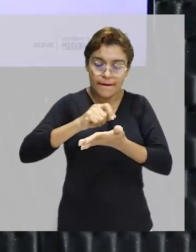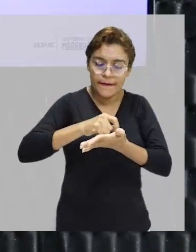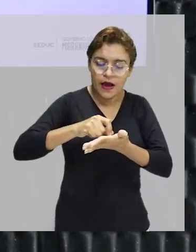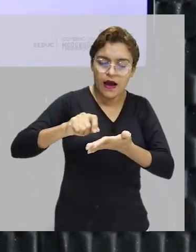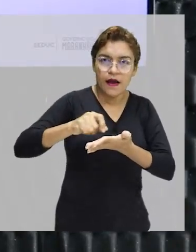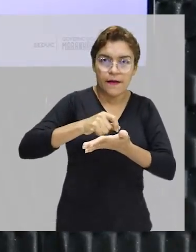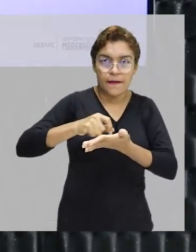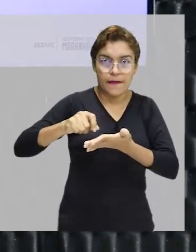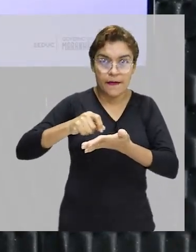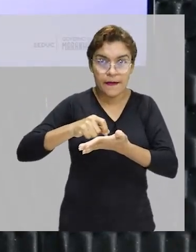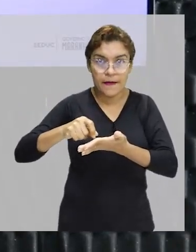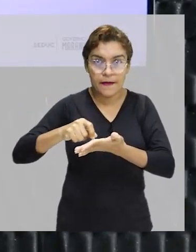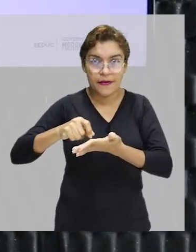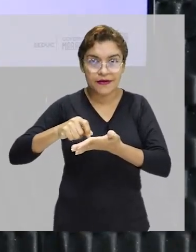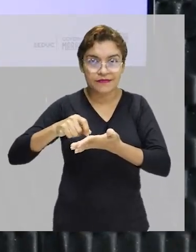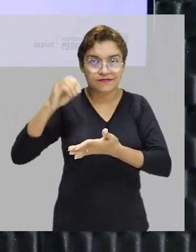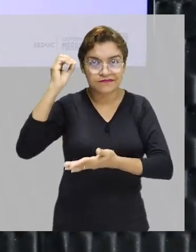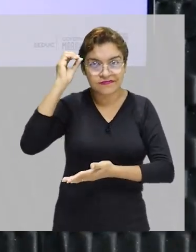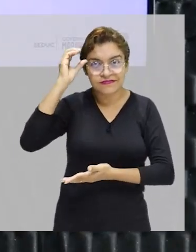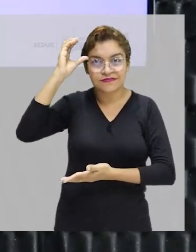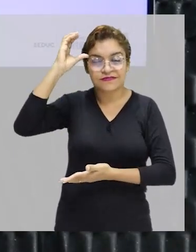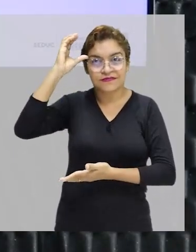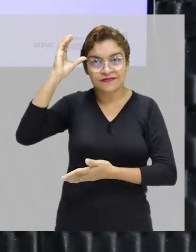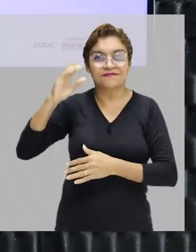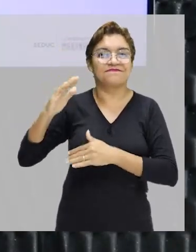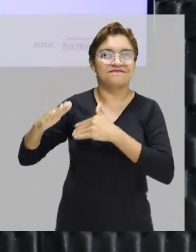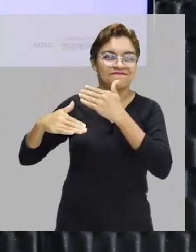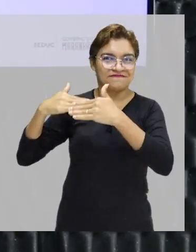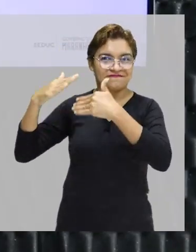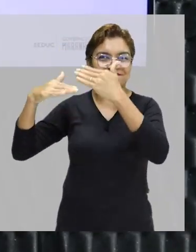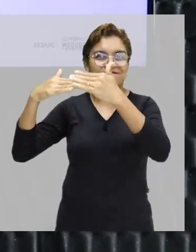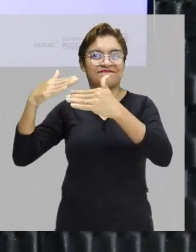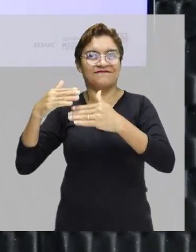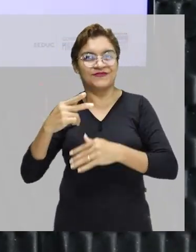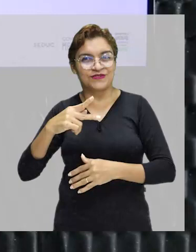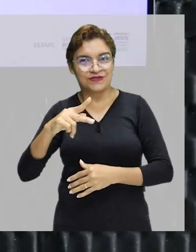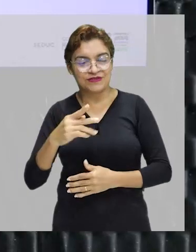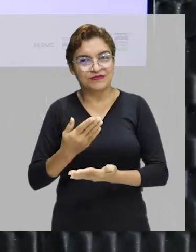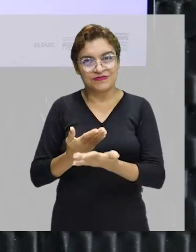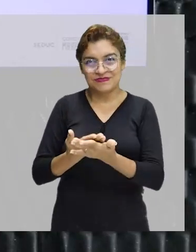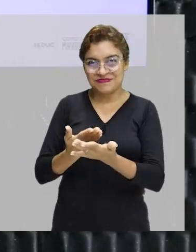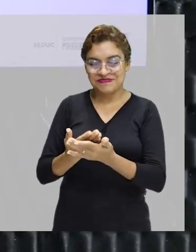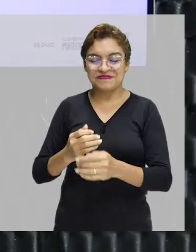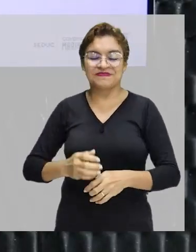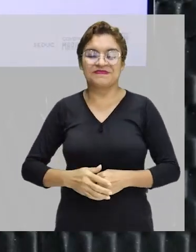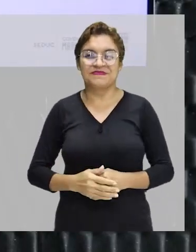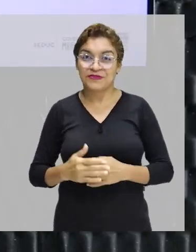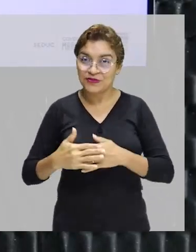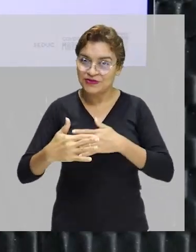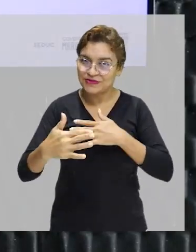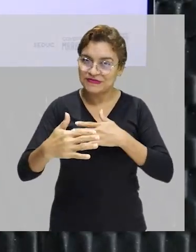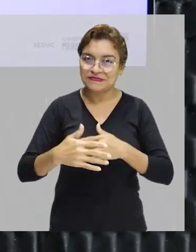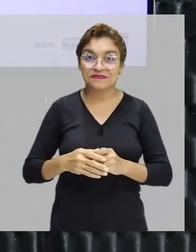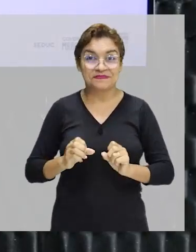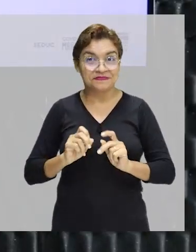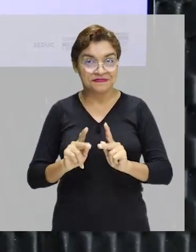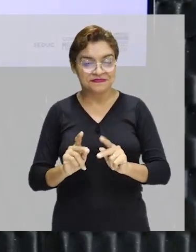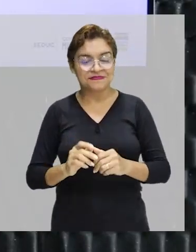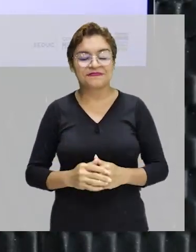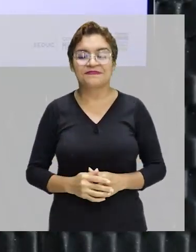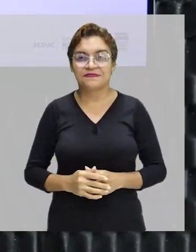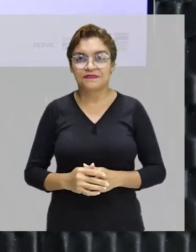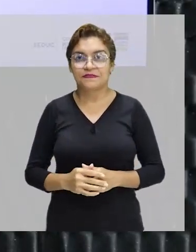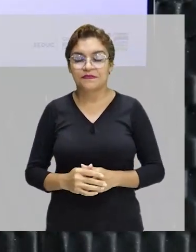tela e passar essas informações para o seu caderno e assim desenvolver e continuar com seus estudos. Beleza, turma?